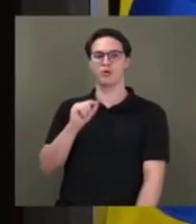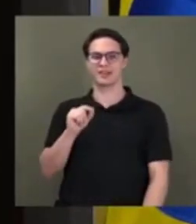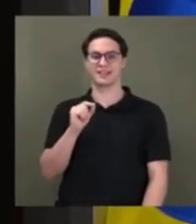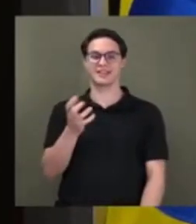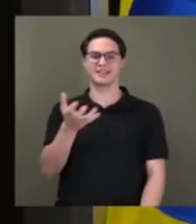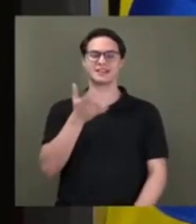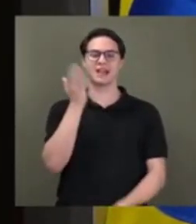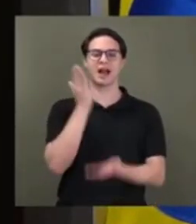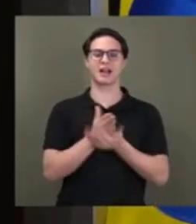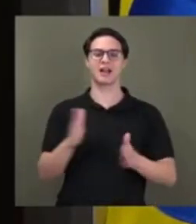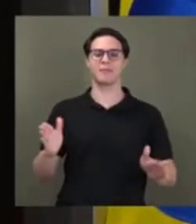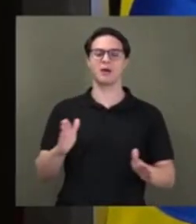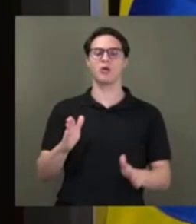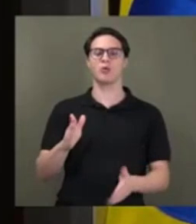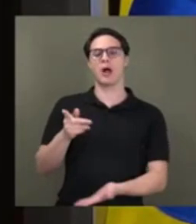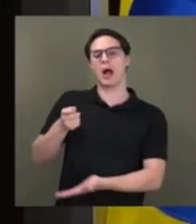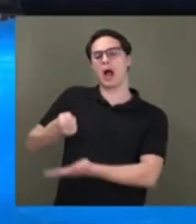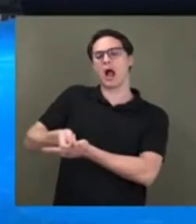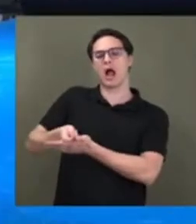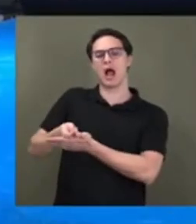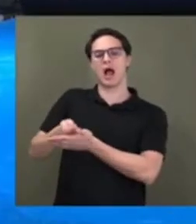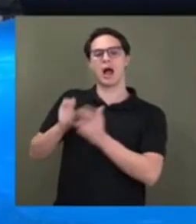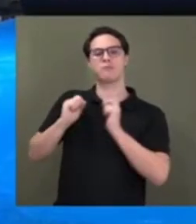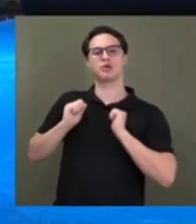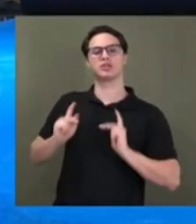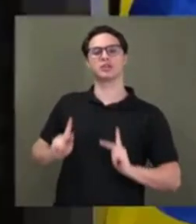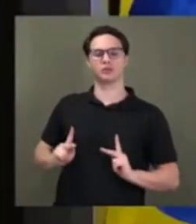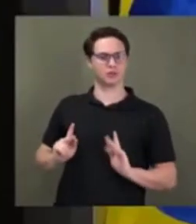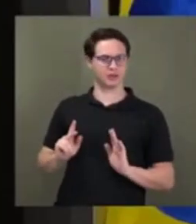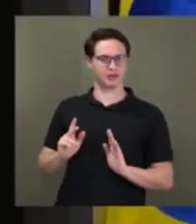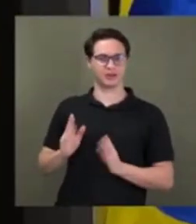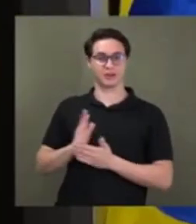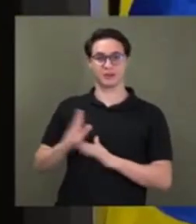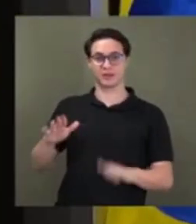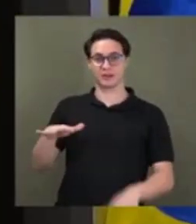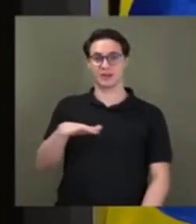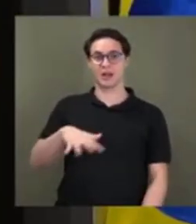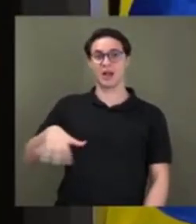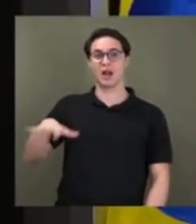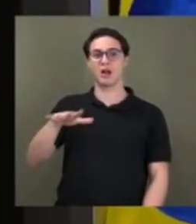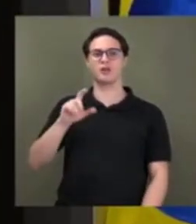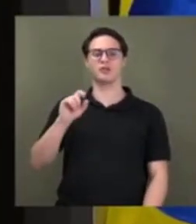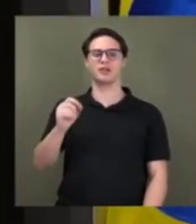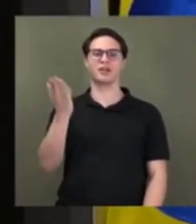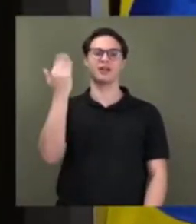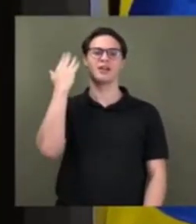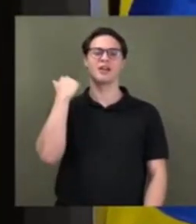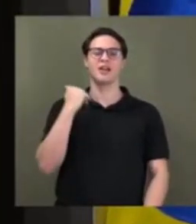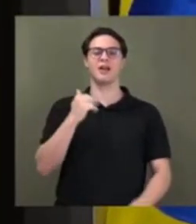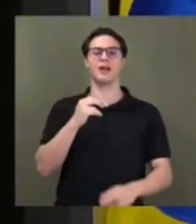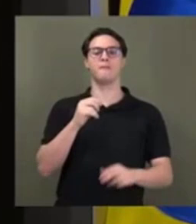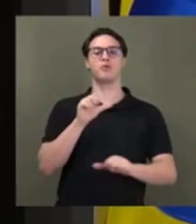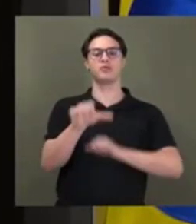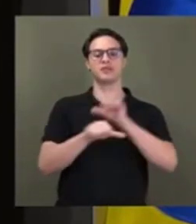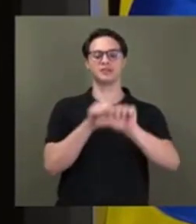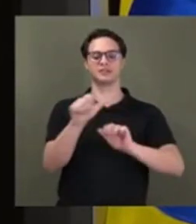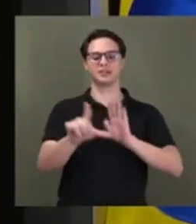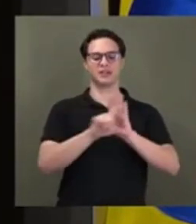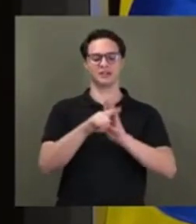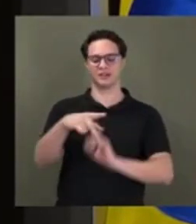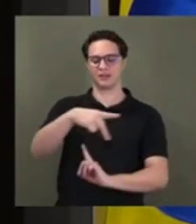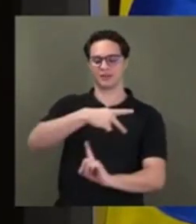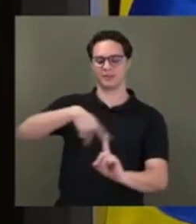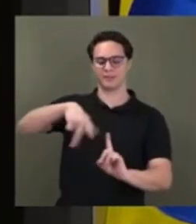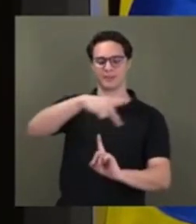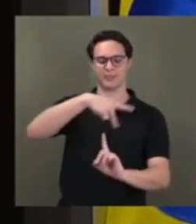com a aposentadoria compulsória dos juízes e dos promotores, no âmbito da chamada reforma da Previdência. Ocorre